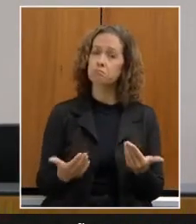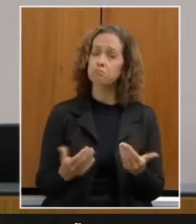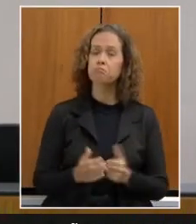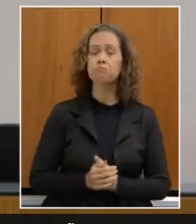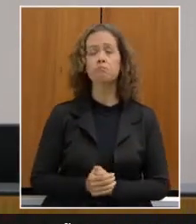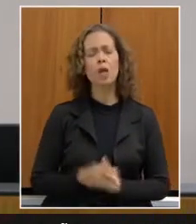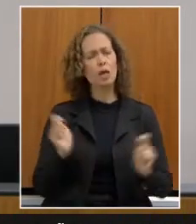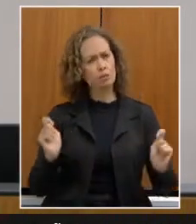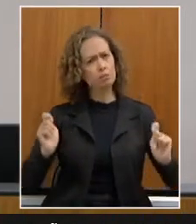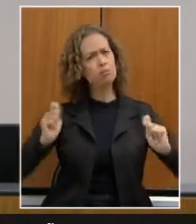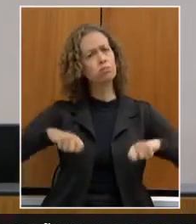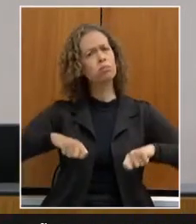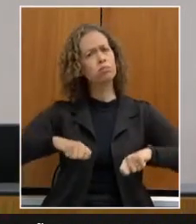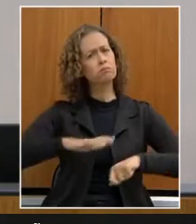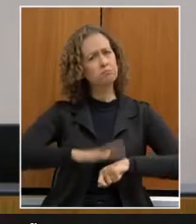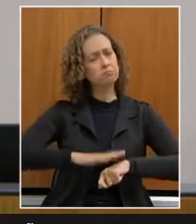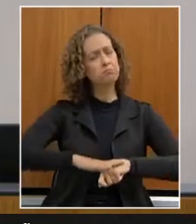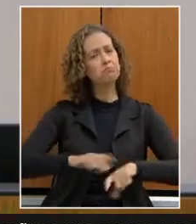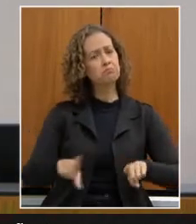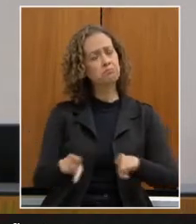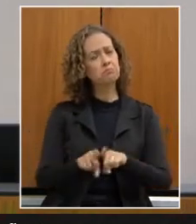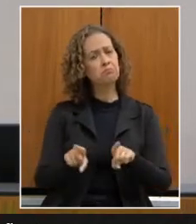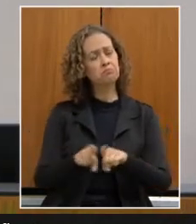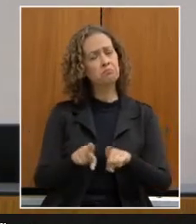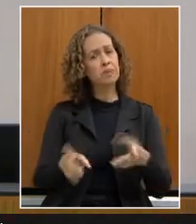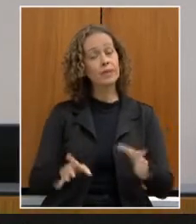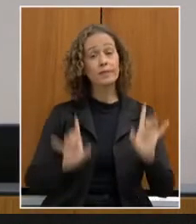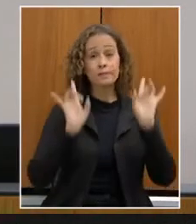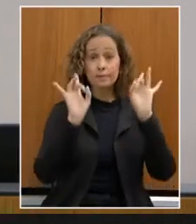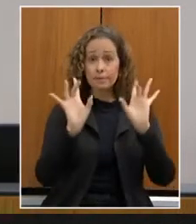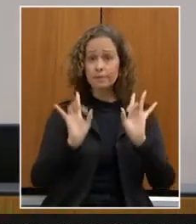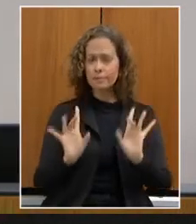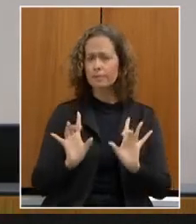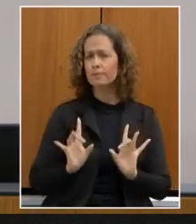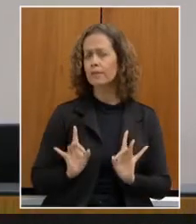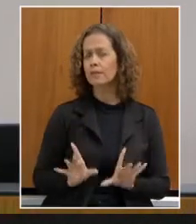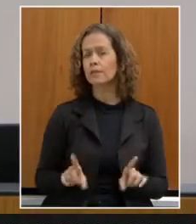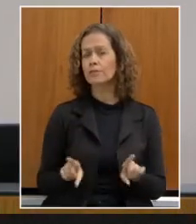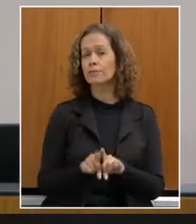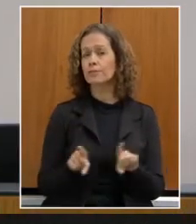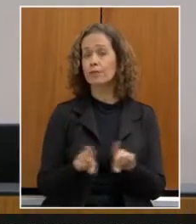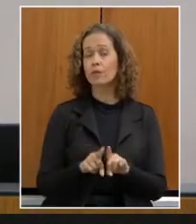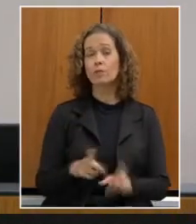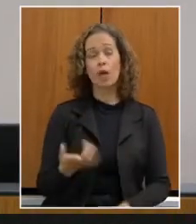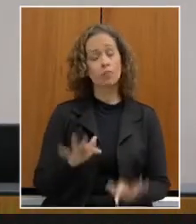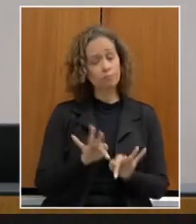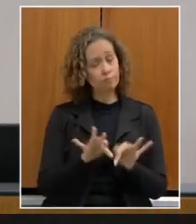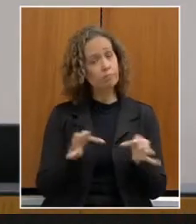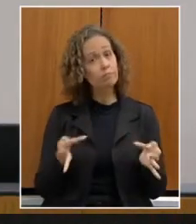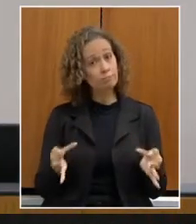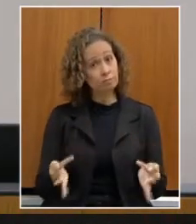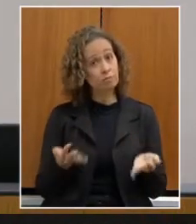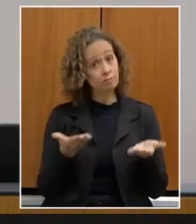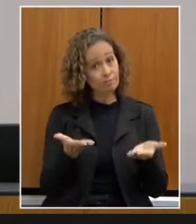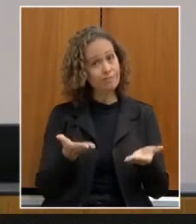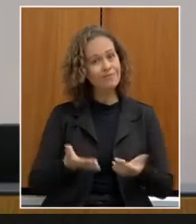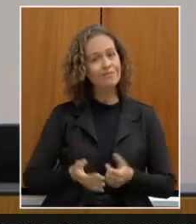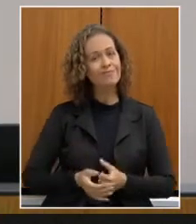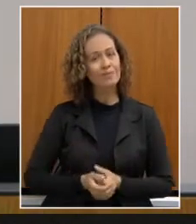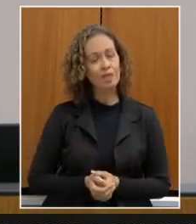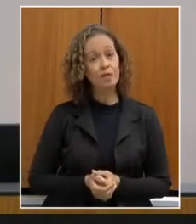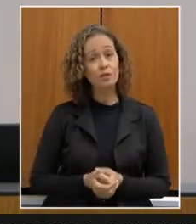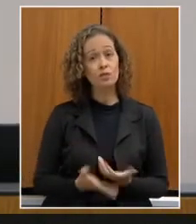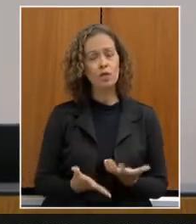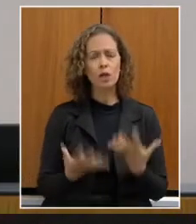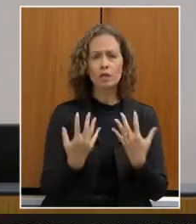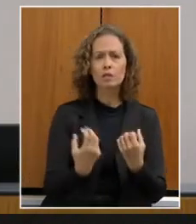competência, e de uma maneira muito especial, a sua humildade ao assumir